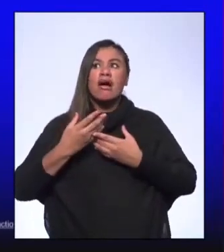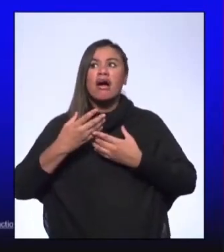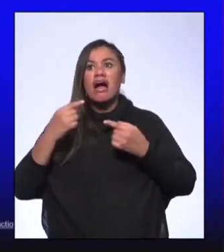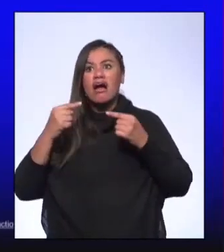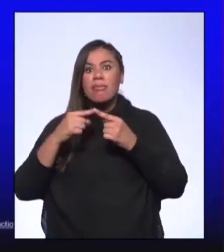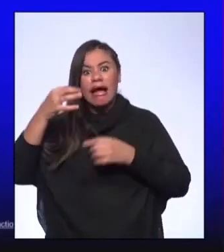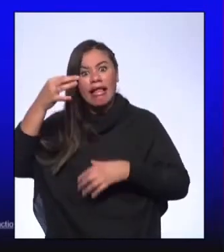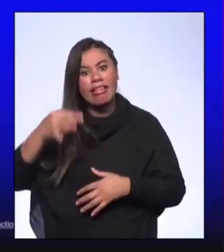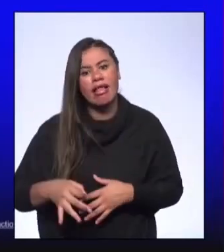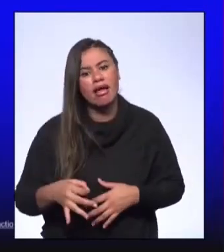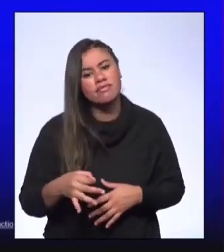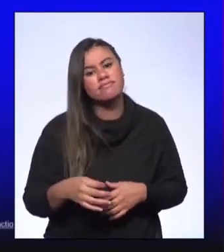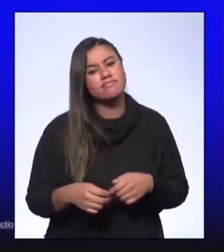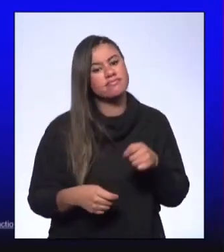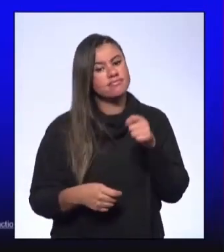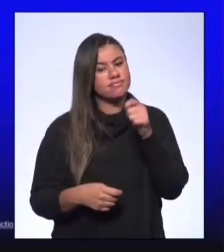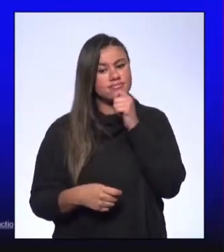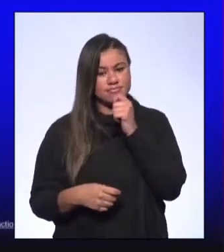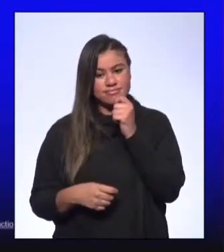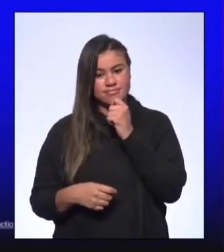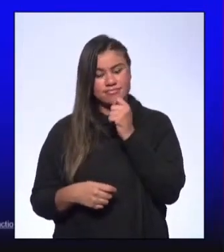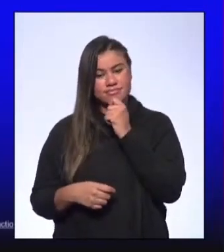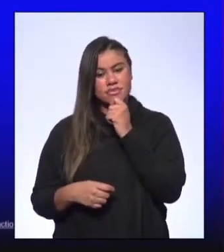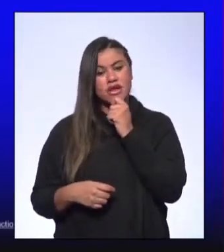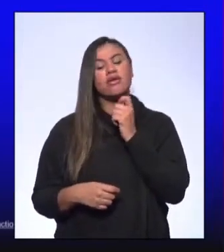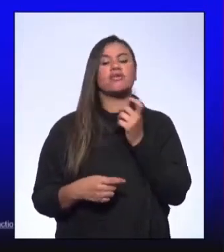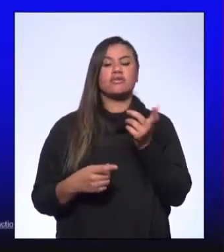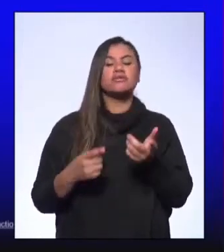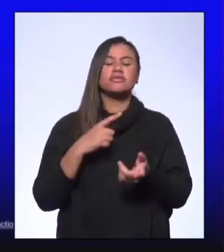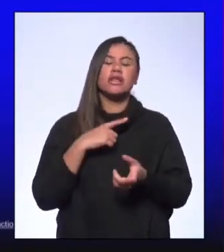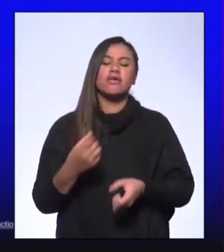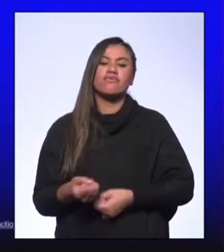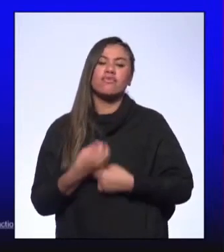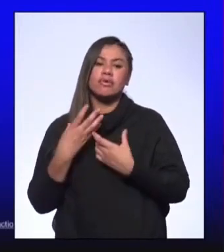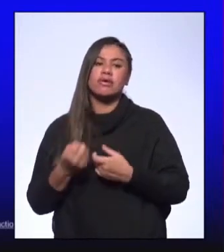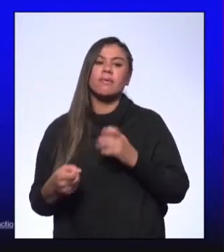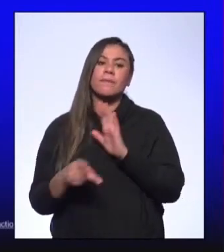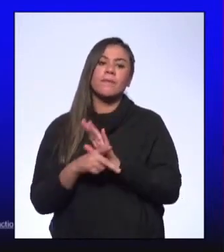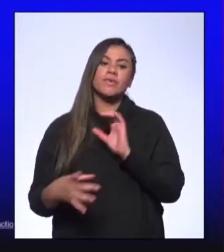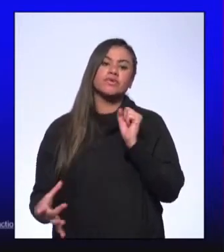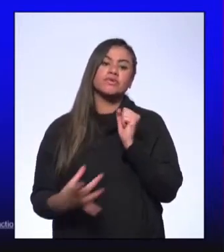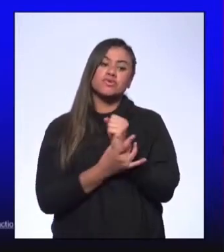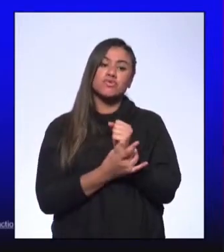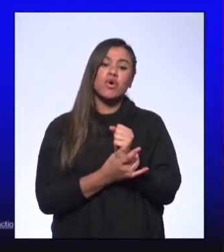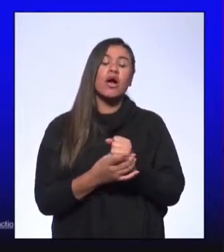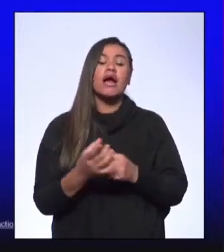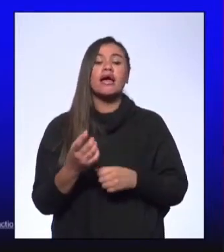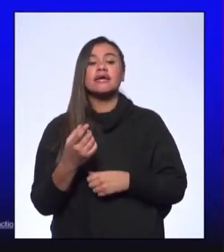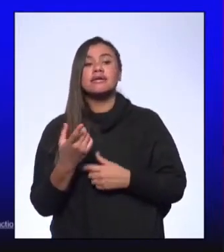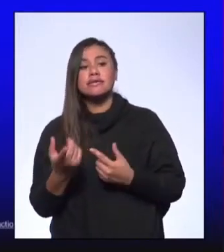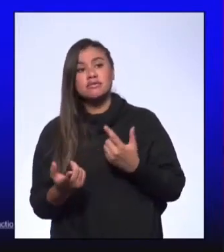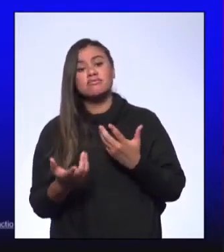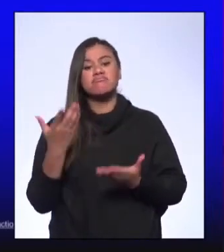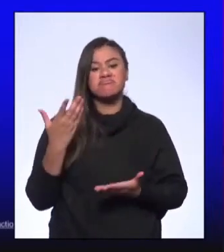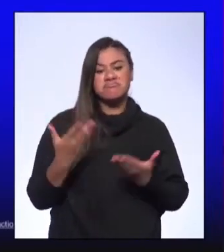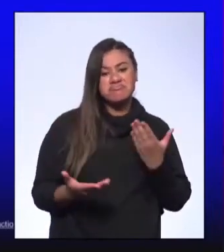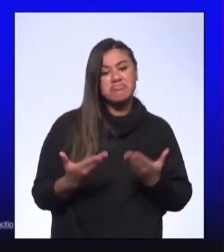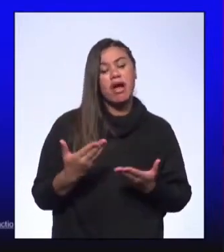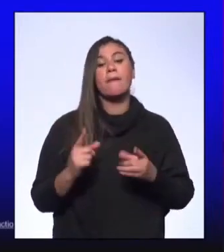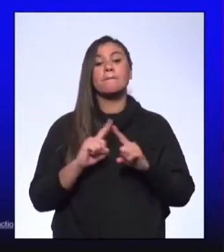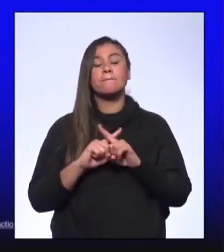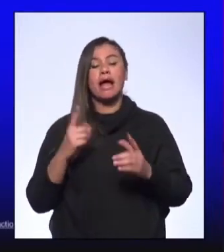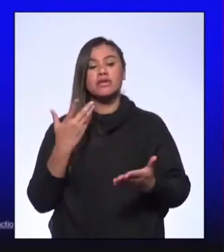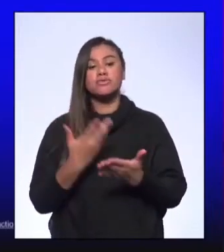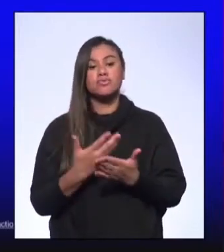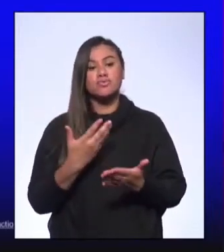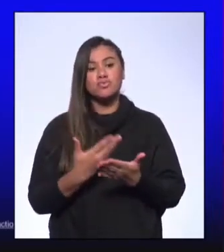tenho ouvido por aí, né? O que nós temos até agora são dados de segurança e de boa resposta imune, e não há nenhum estudo ainda que